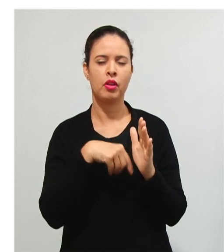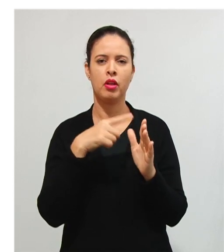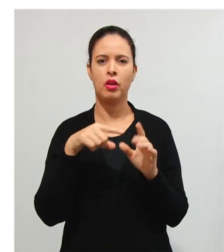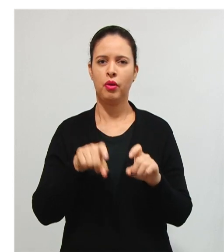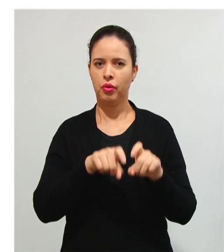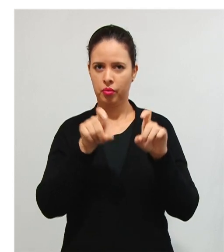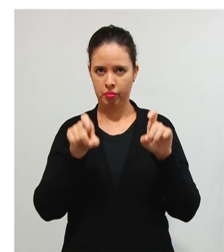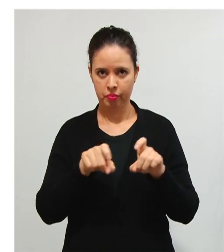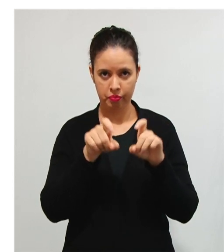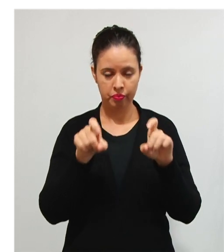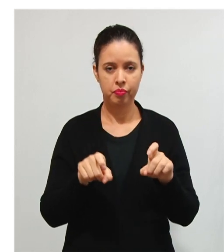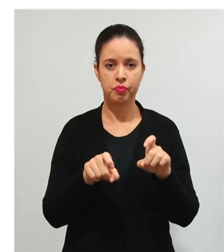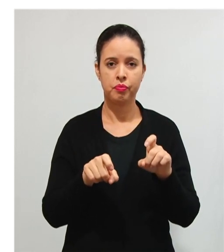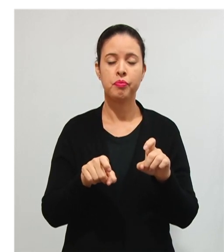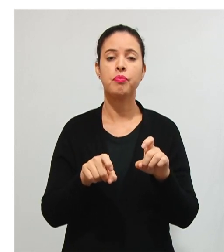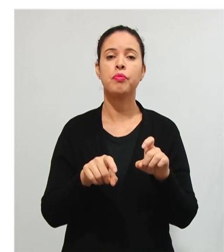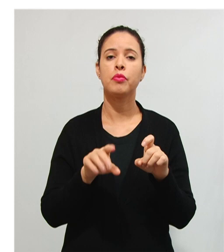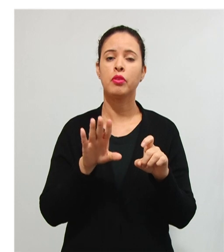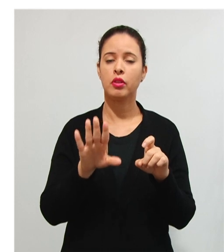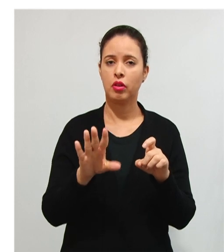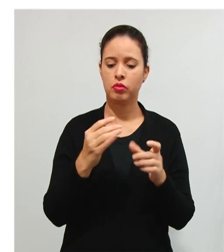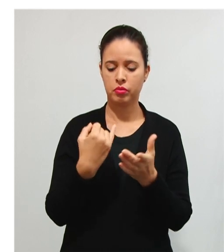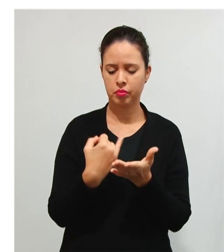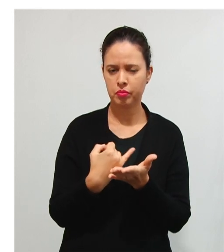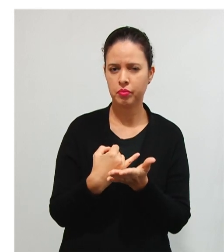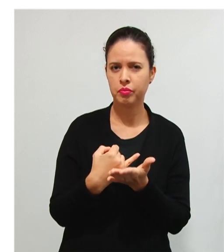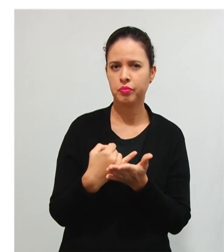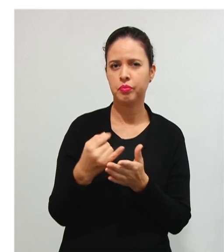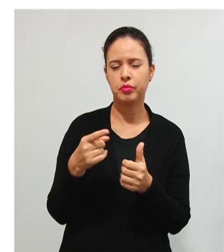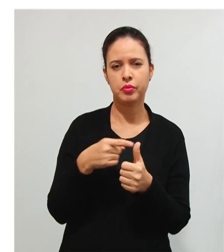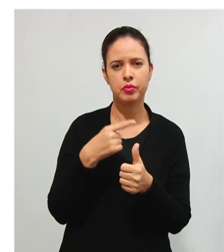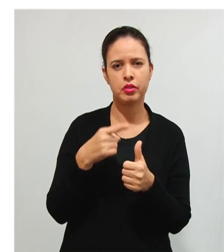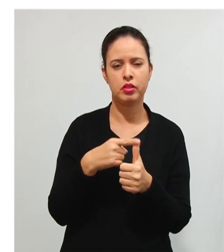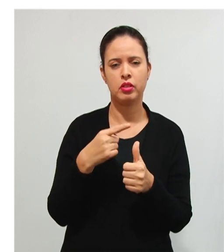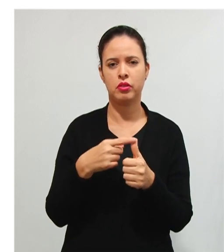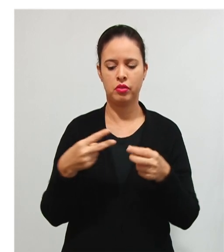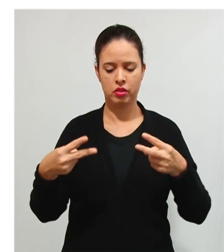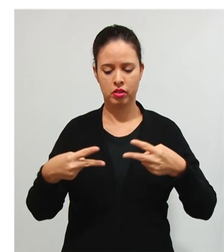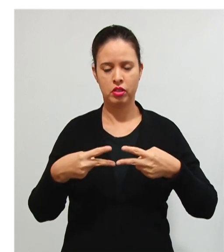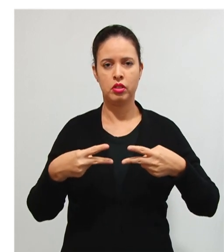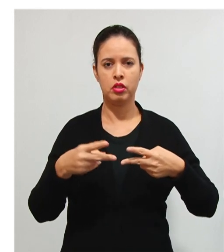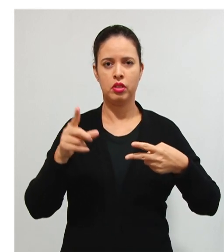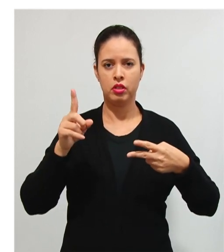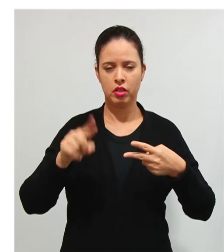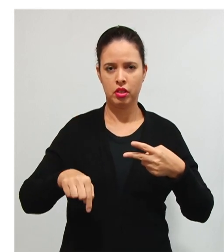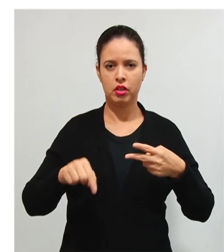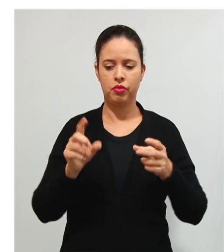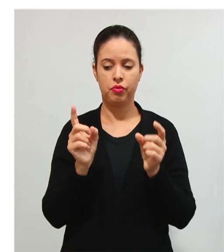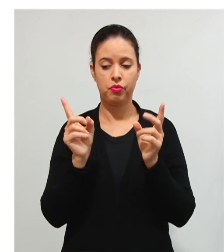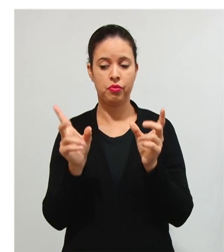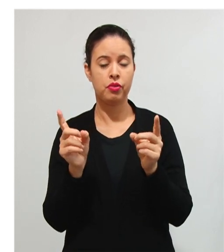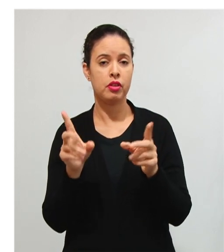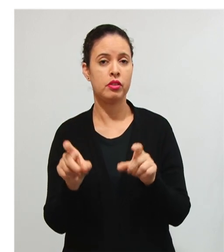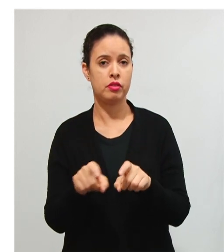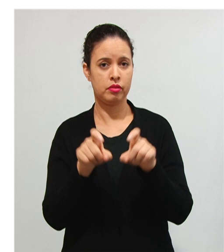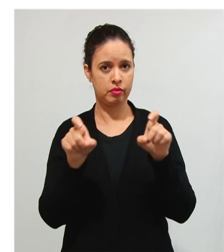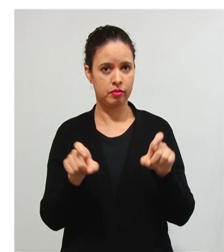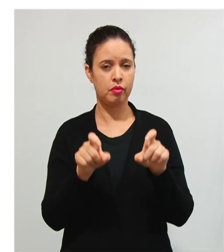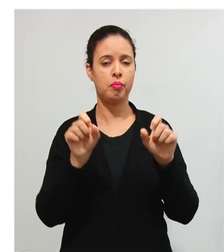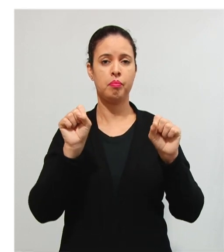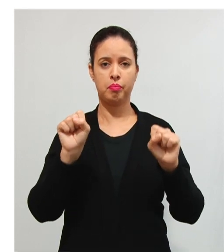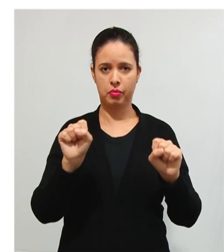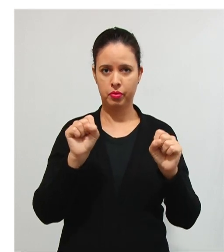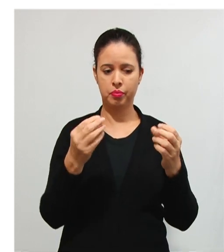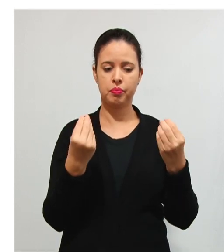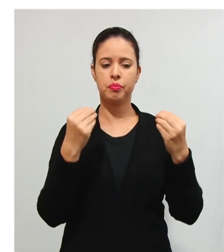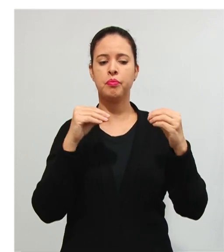computador. Provavelmente os primeiros links é sobre vendas de computadores. Então você pode